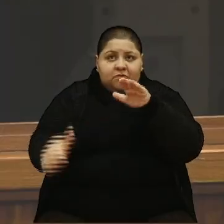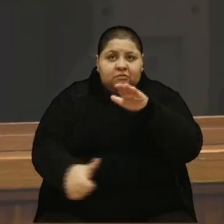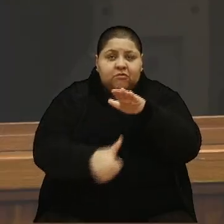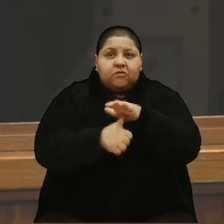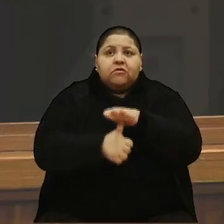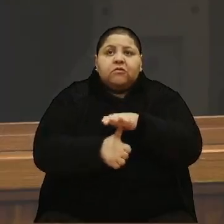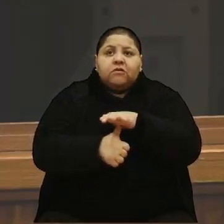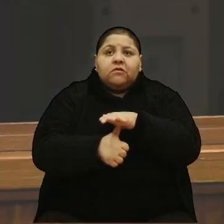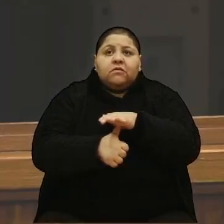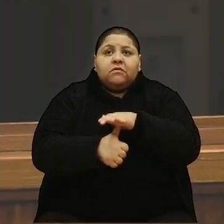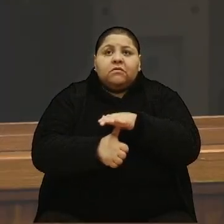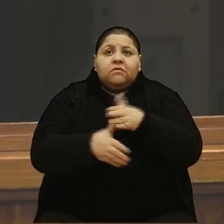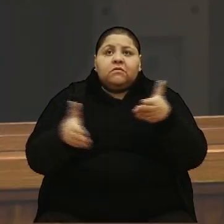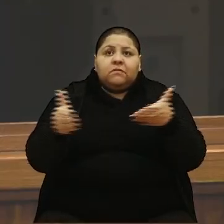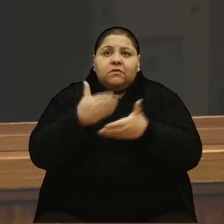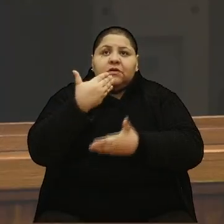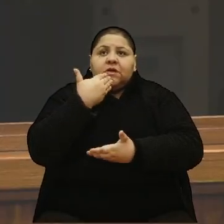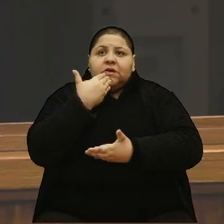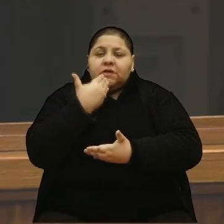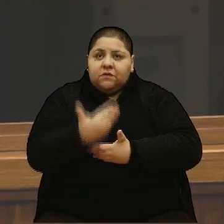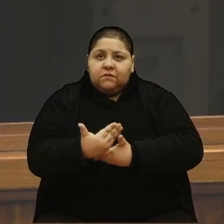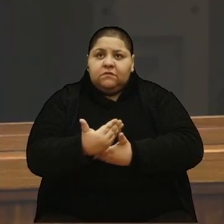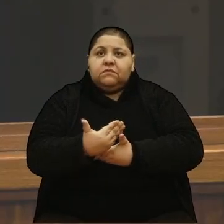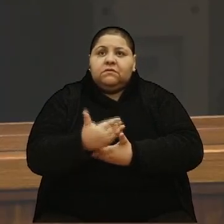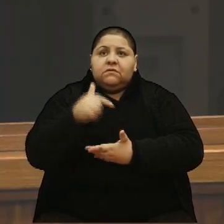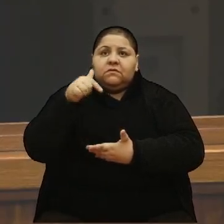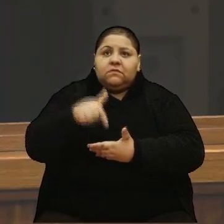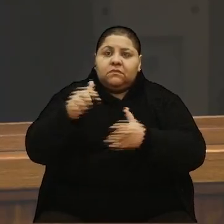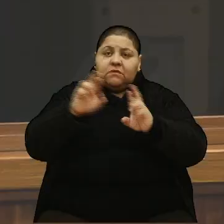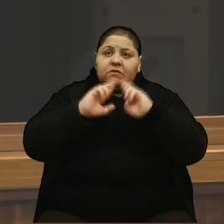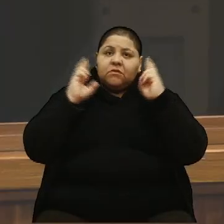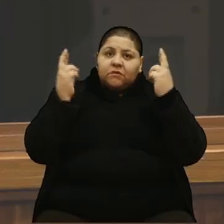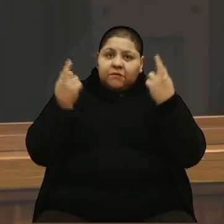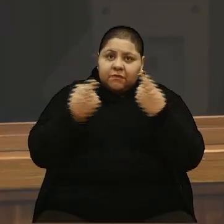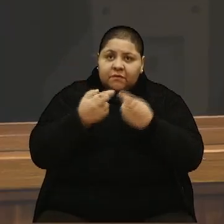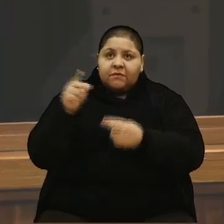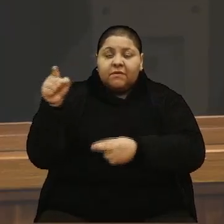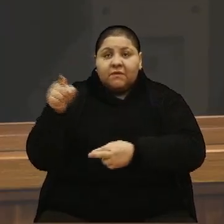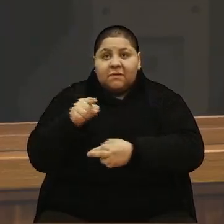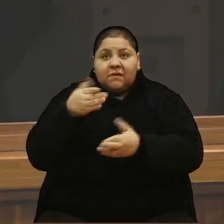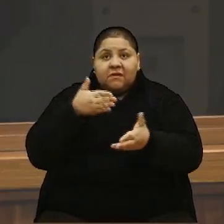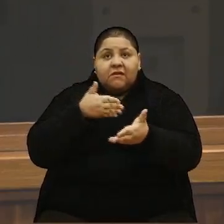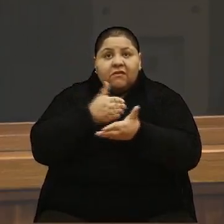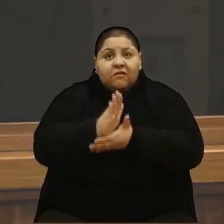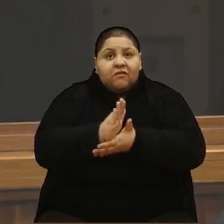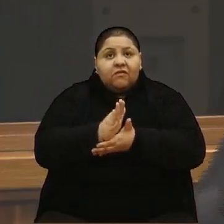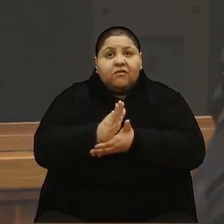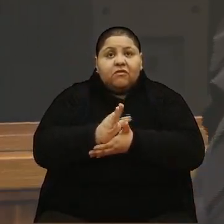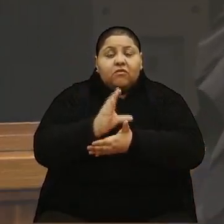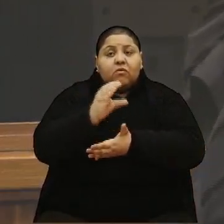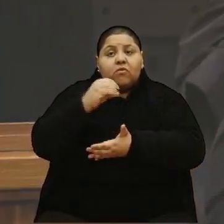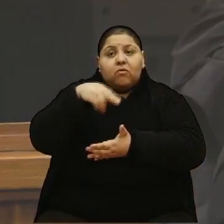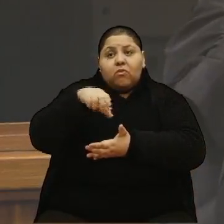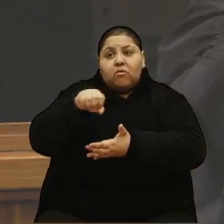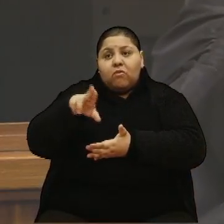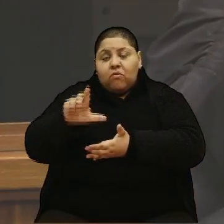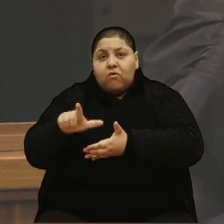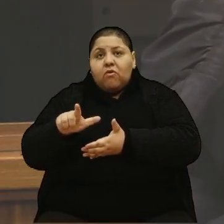está solicitando essas audiências, é aprovar no CONSUM, que